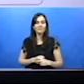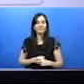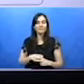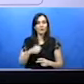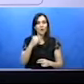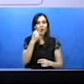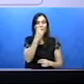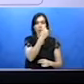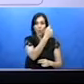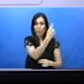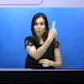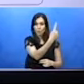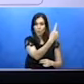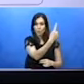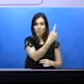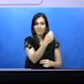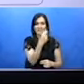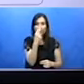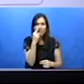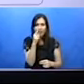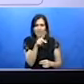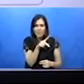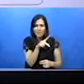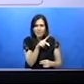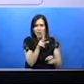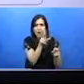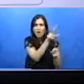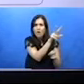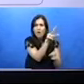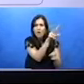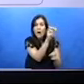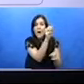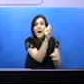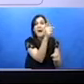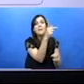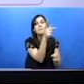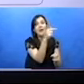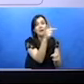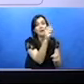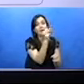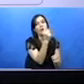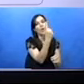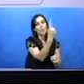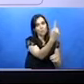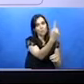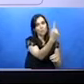Uma. Podemos ver que são iguais, ó. Então aqui nós temos